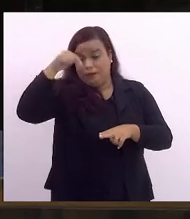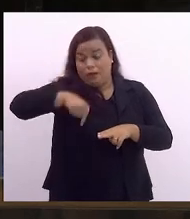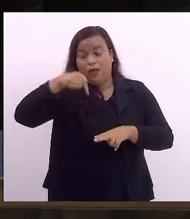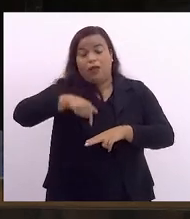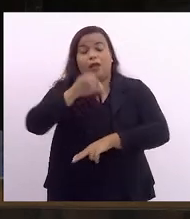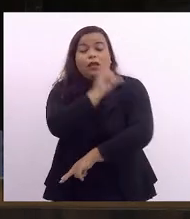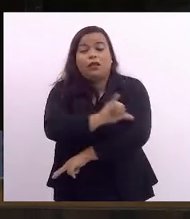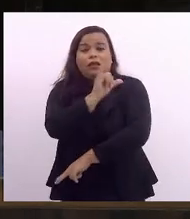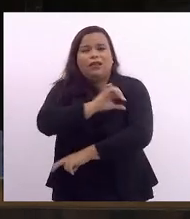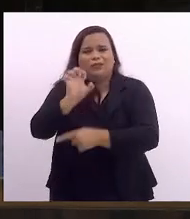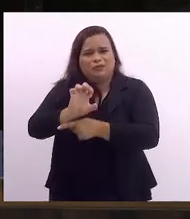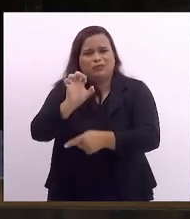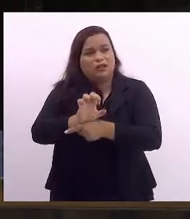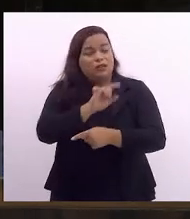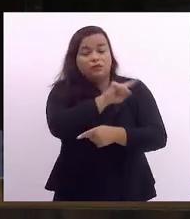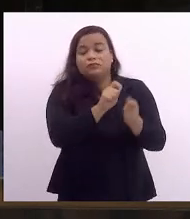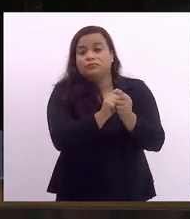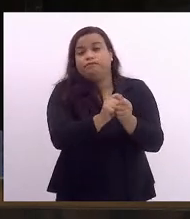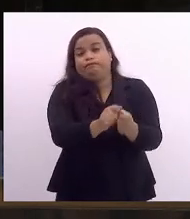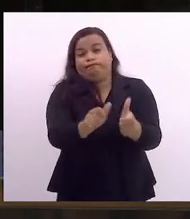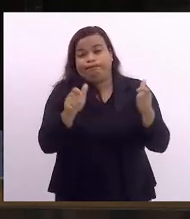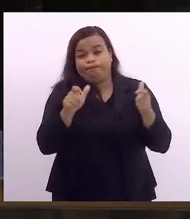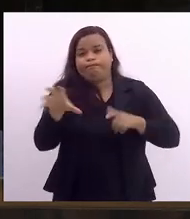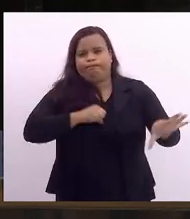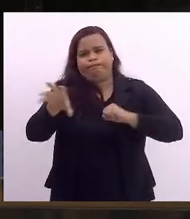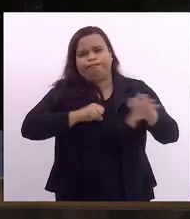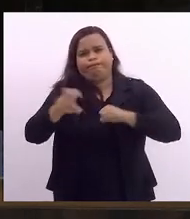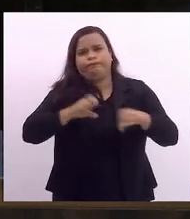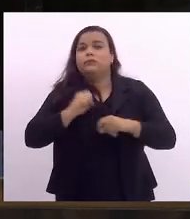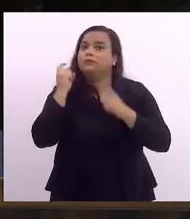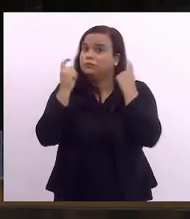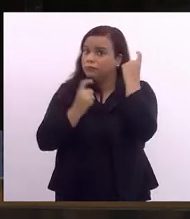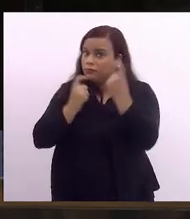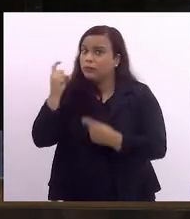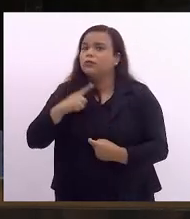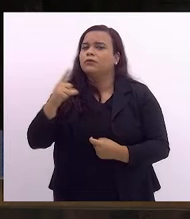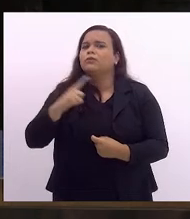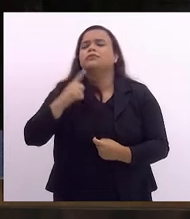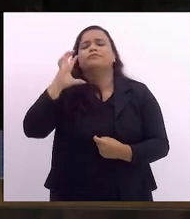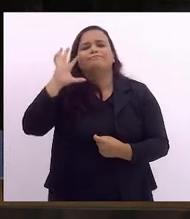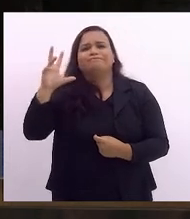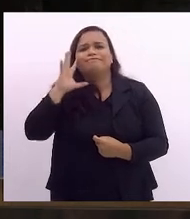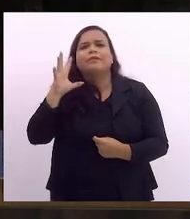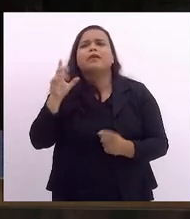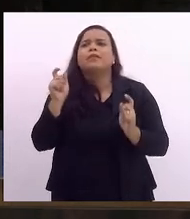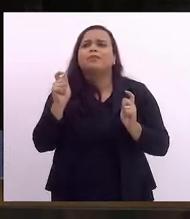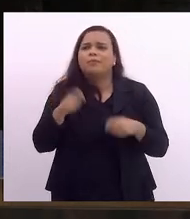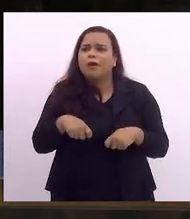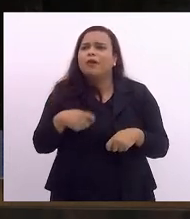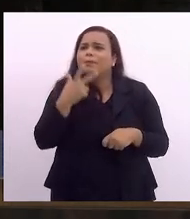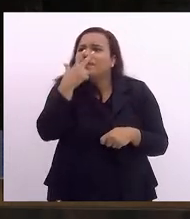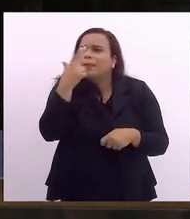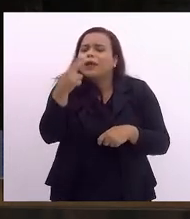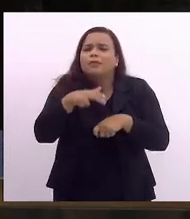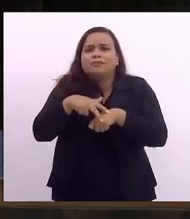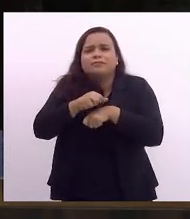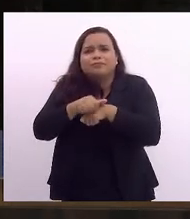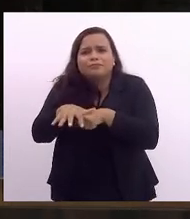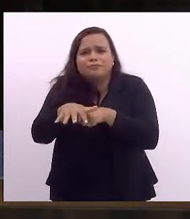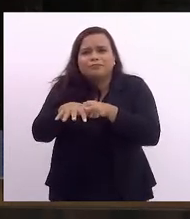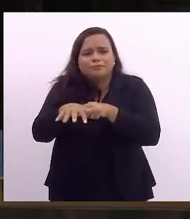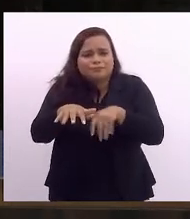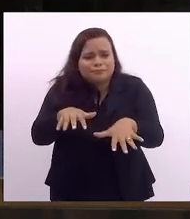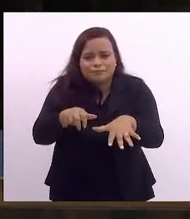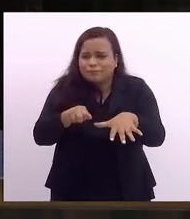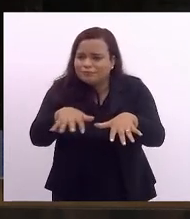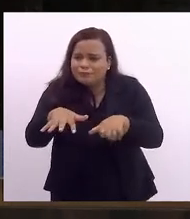Rio de Janeiro, ela tem índices altíssimos e preocupantes com o contorno de uma epidemia, né? Então,